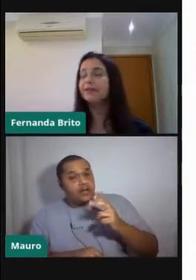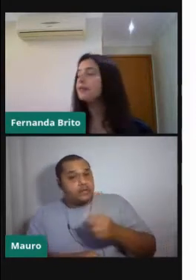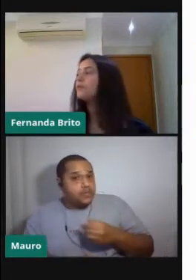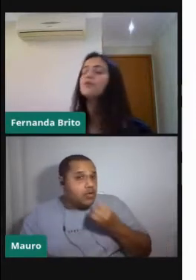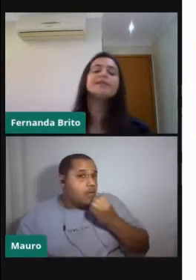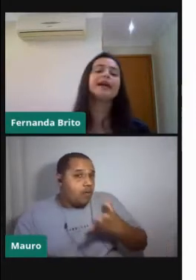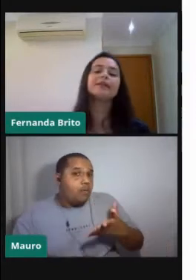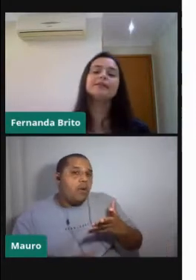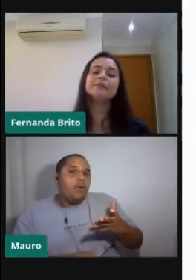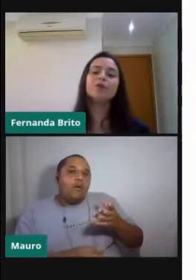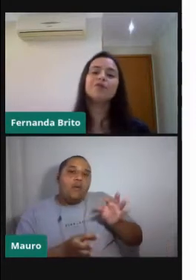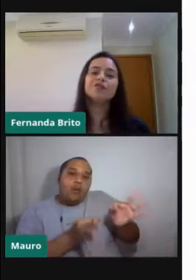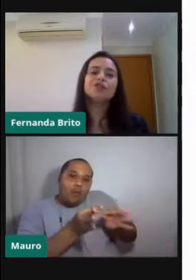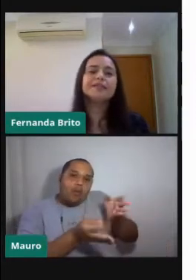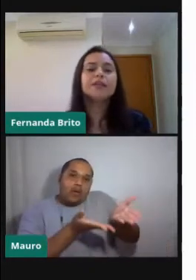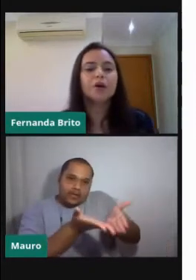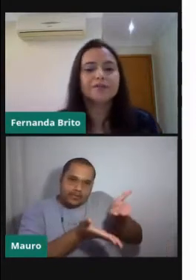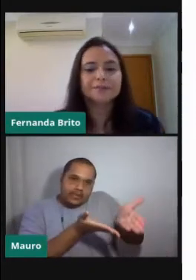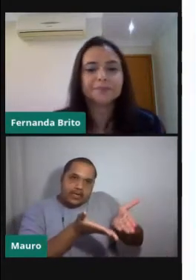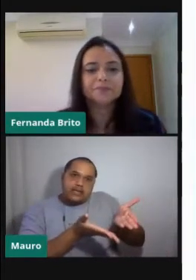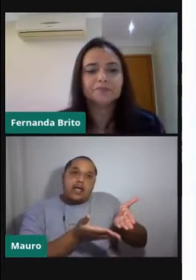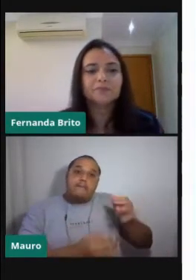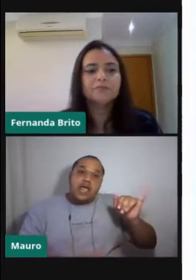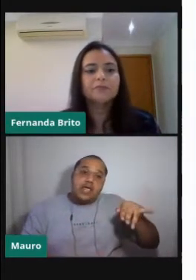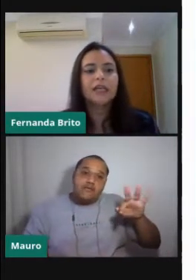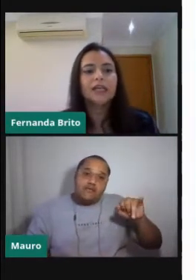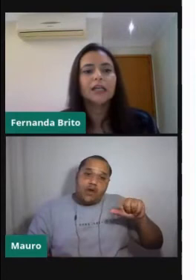da inflamação associada à COVID-19.